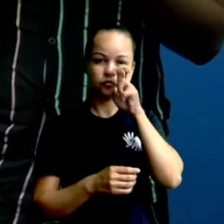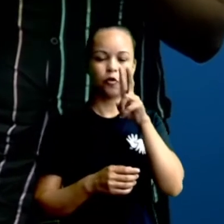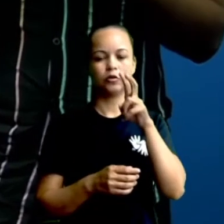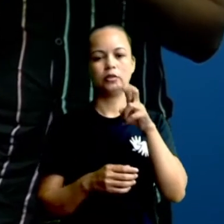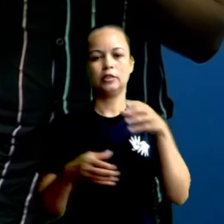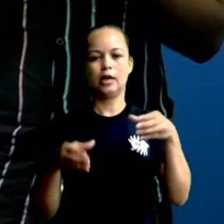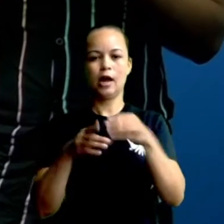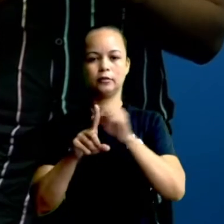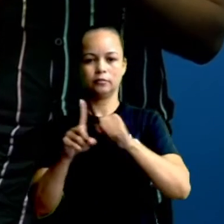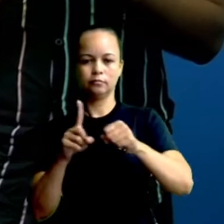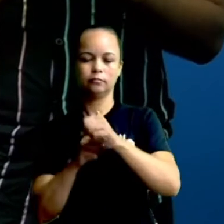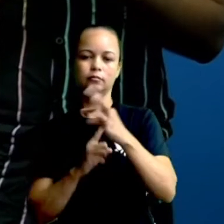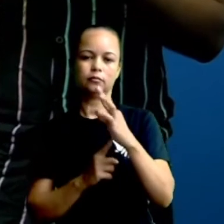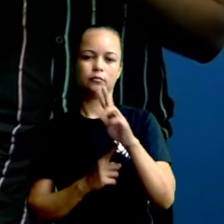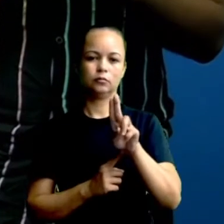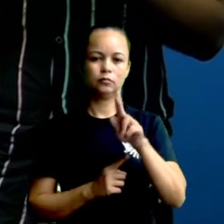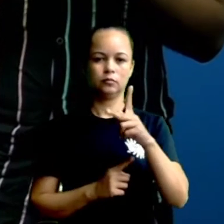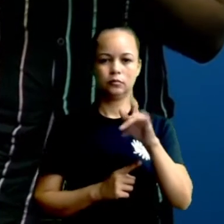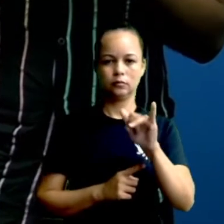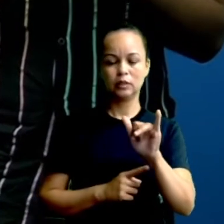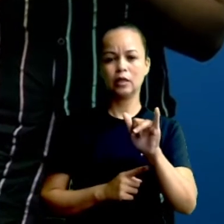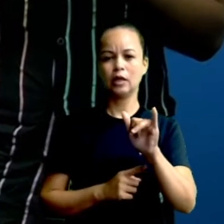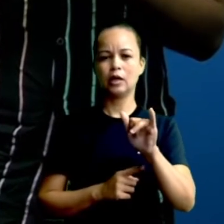tupi. Do mesmo jeito que as mulheres